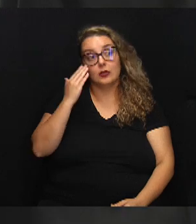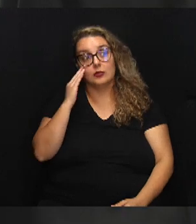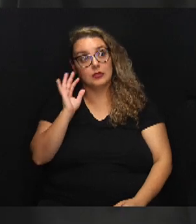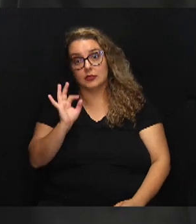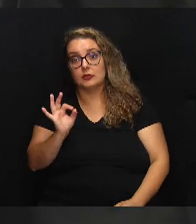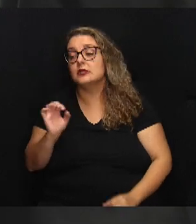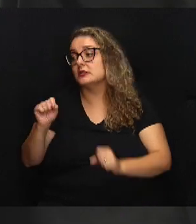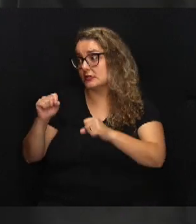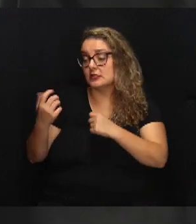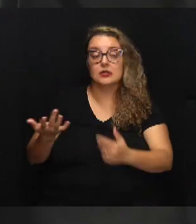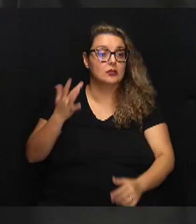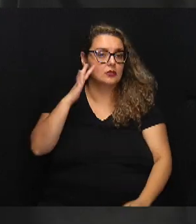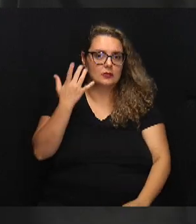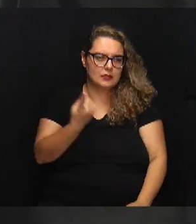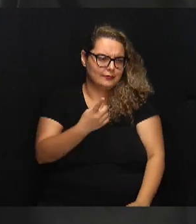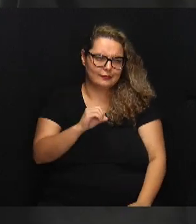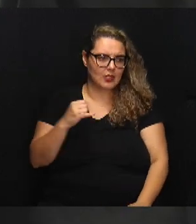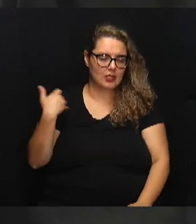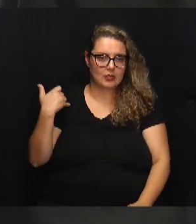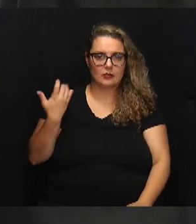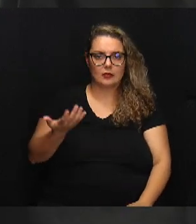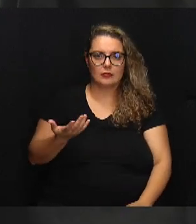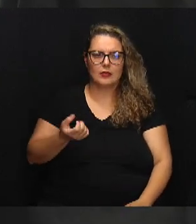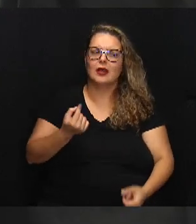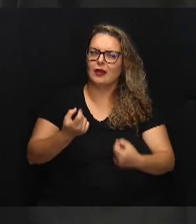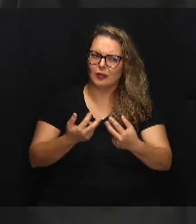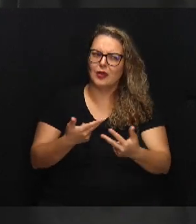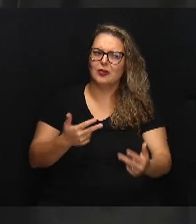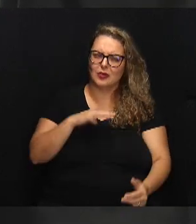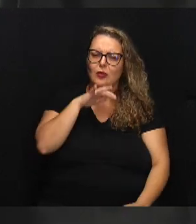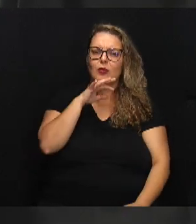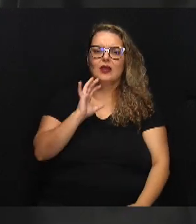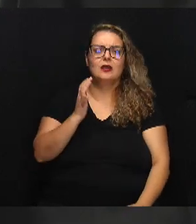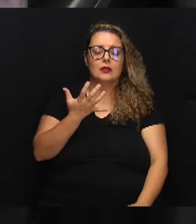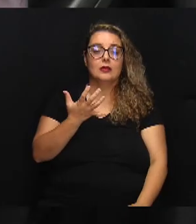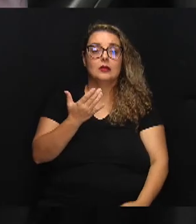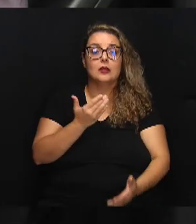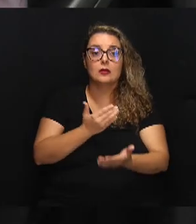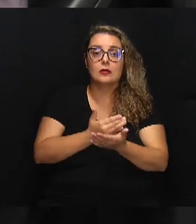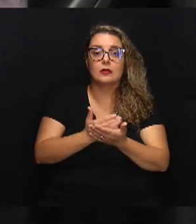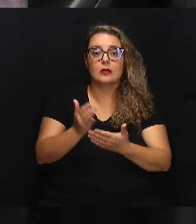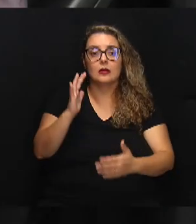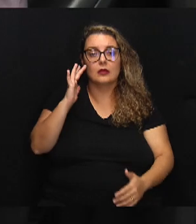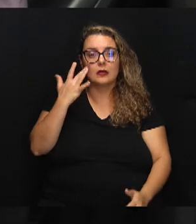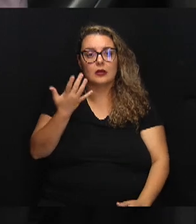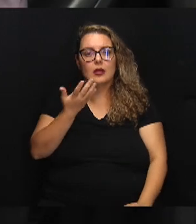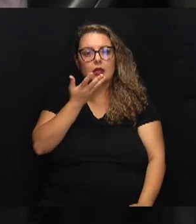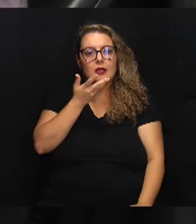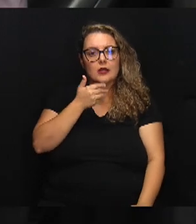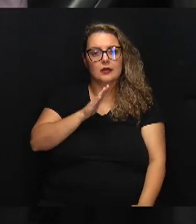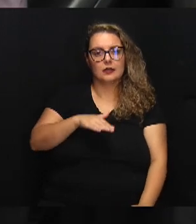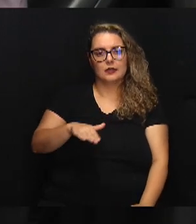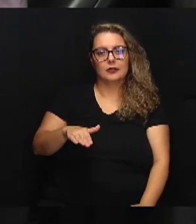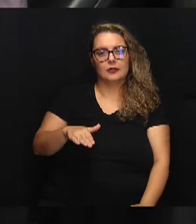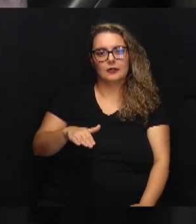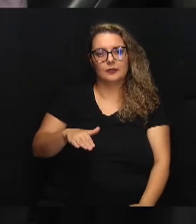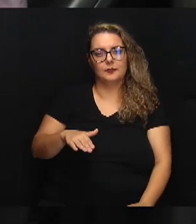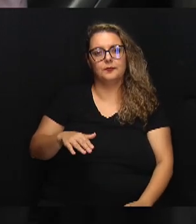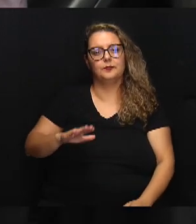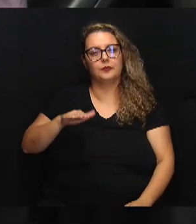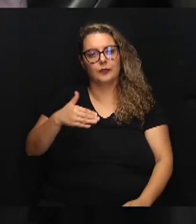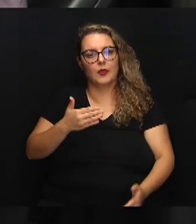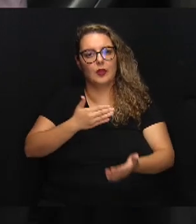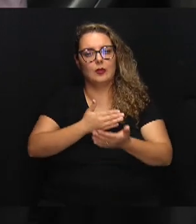o que era, porque eu tinha 10 anos, mas eu falava, alguma coisa ruim está acontecendo. E no começo, acho que a criança, quando ela começa a ter